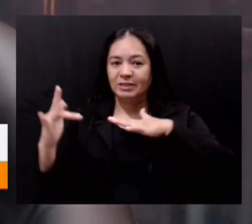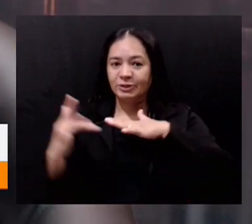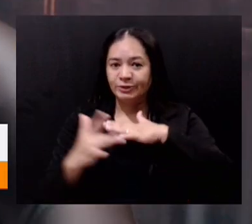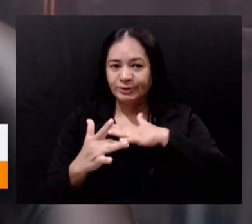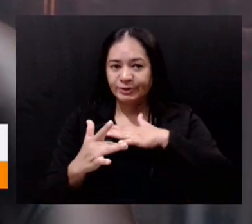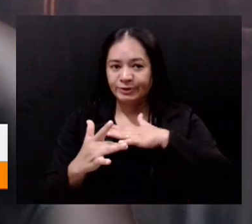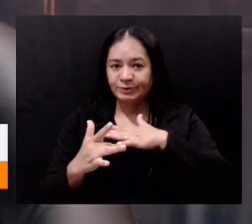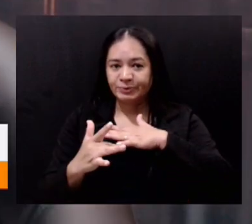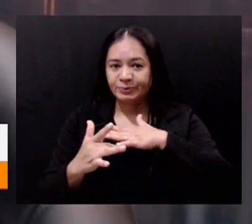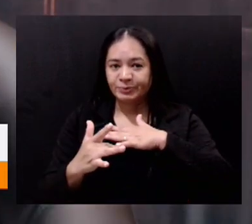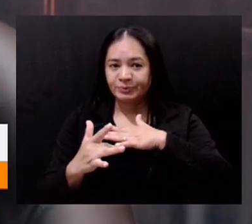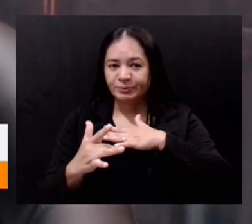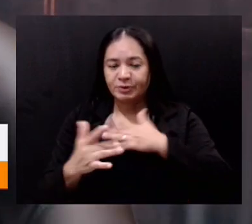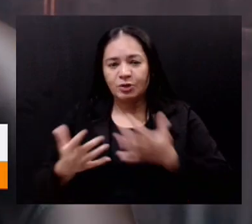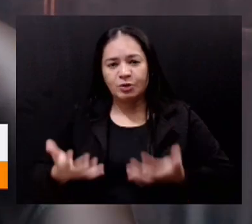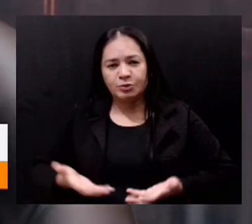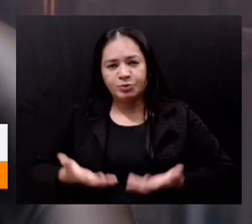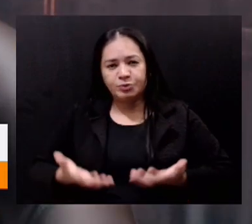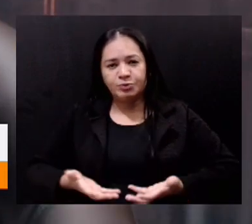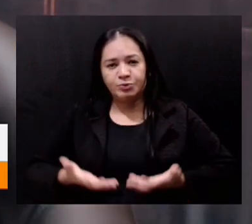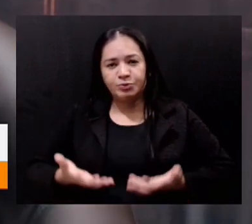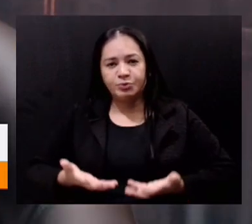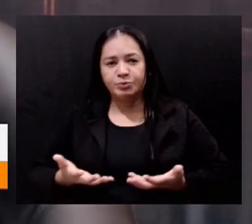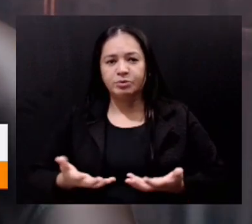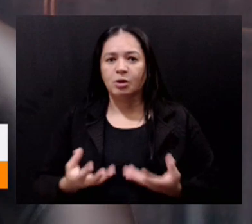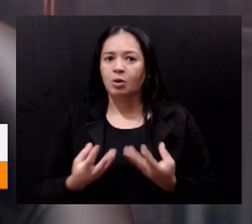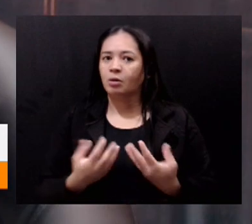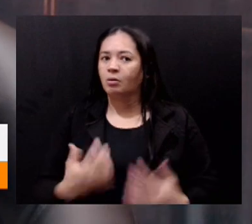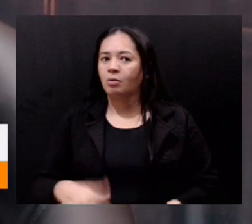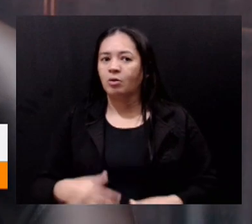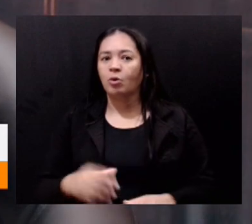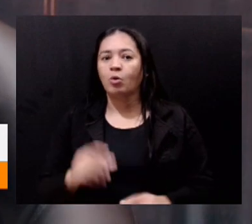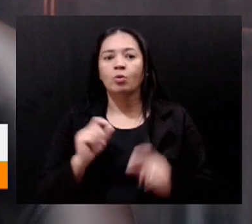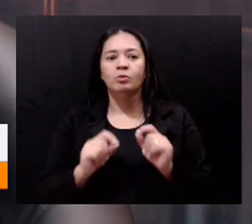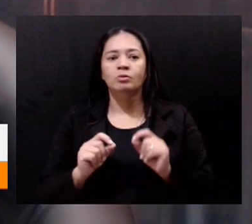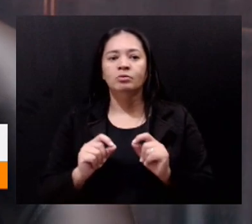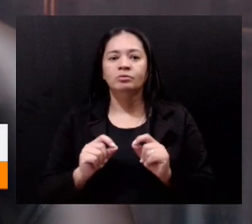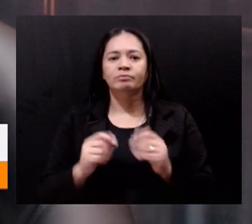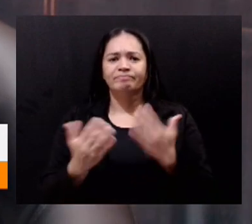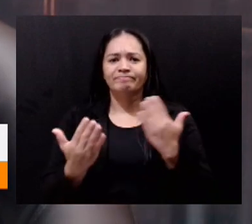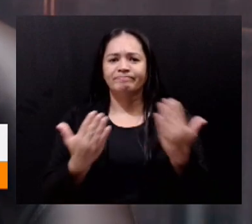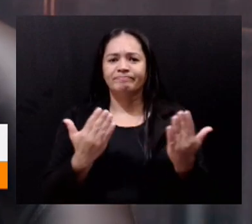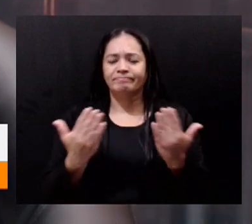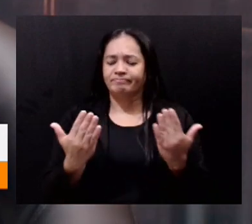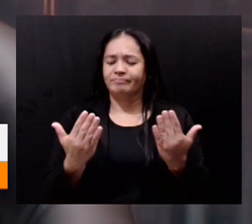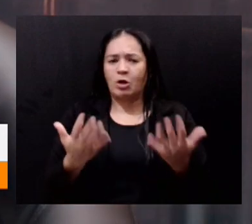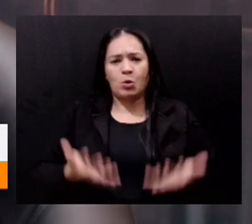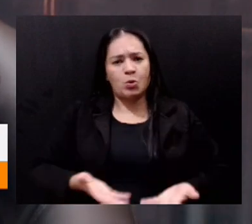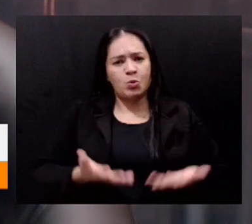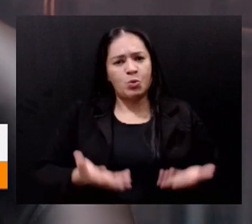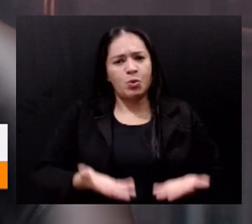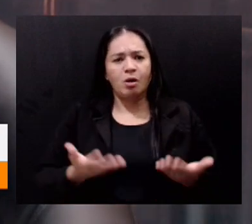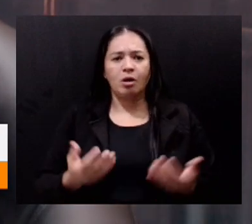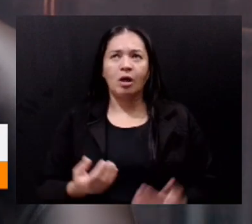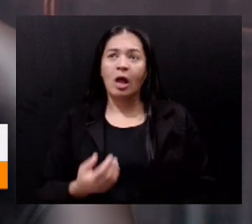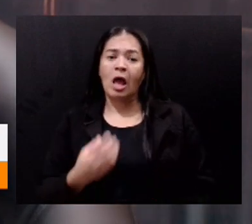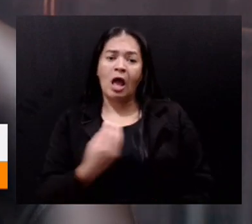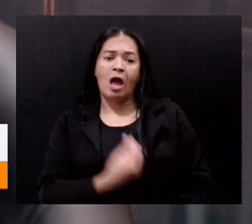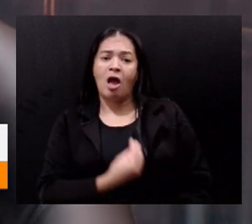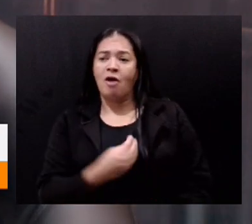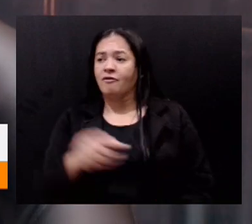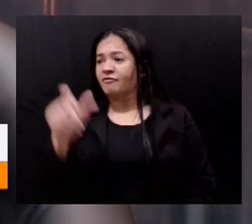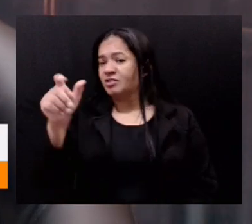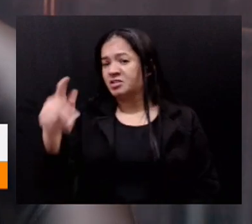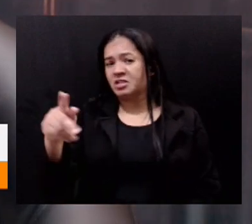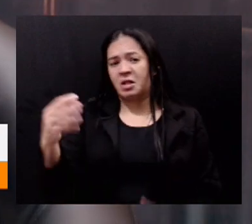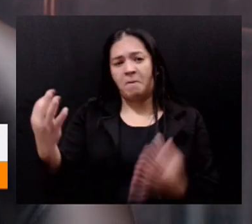estimula muito, como você estava colocando, a questão da comparação, Nossa. né. Uhum. Então, assim, a vida do outro sempre é perfeita e a minha